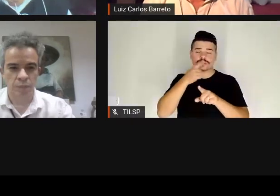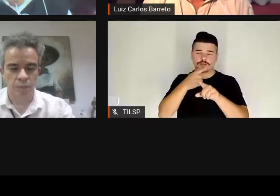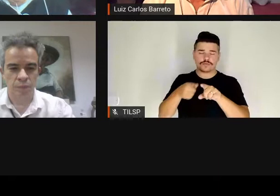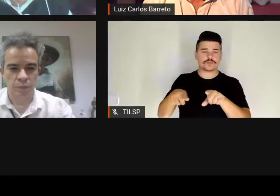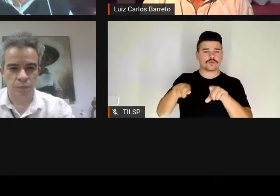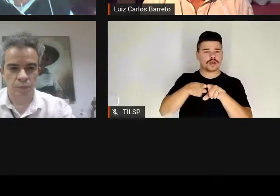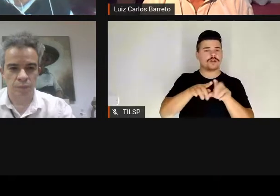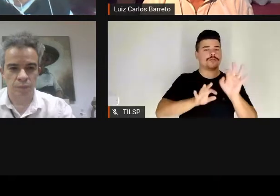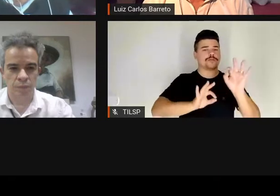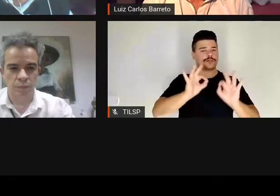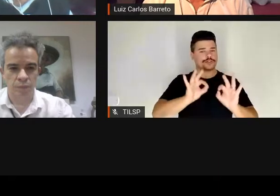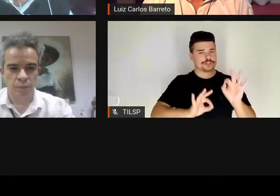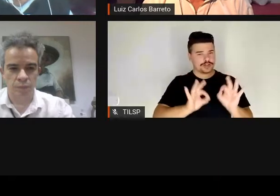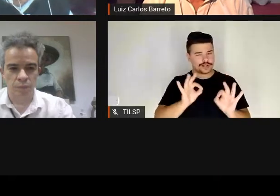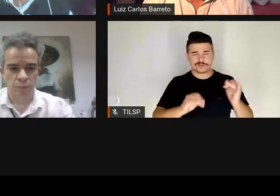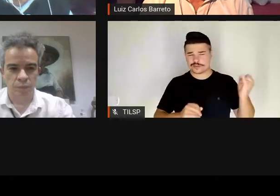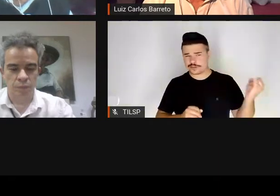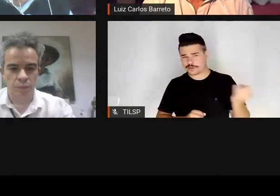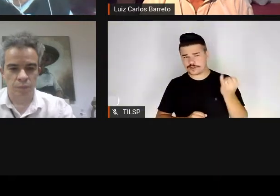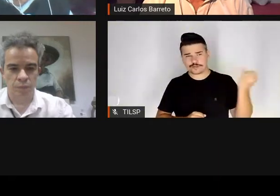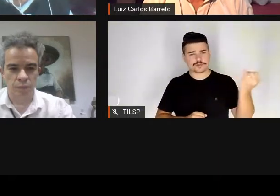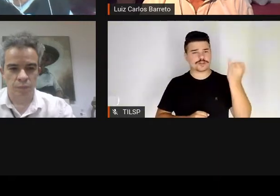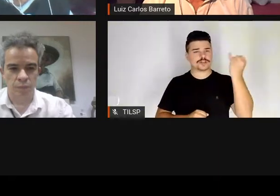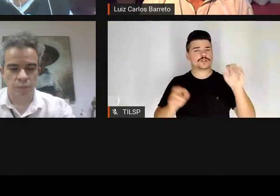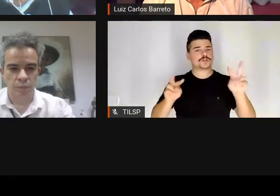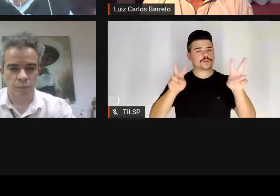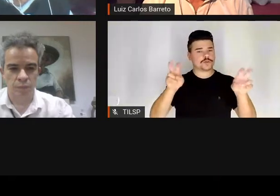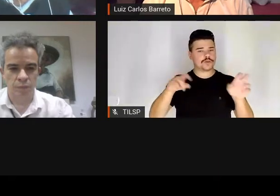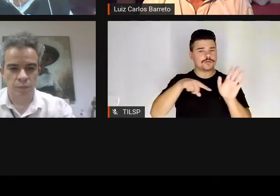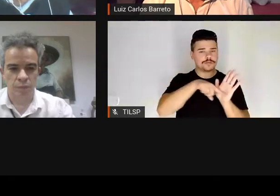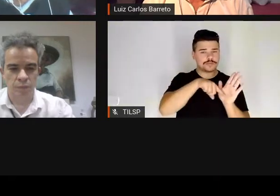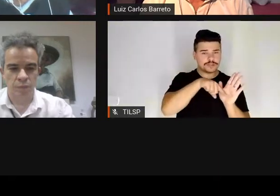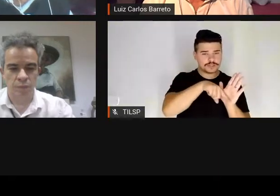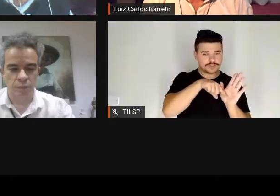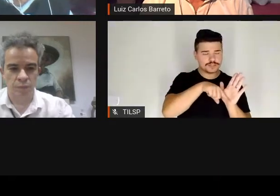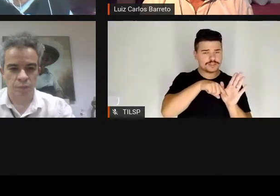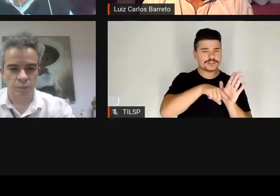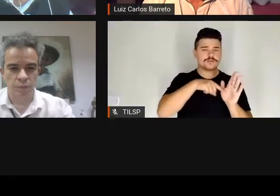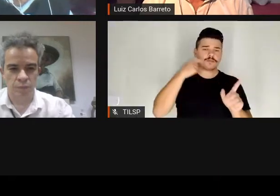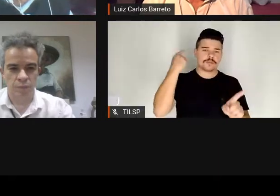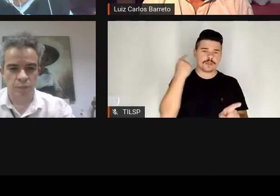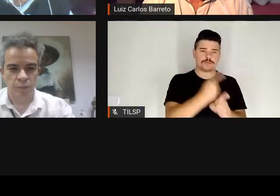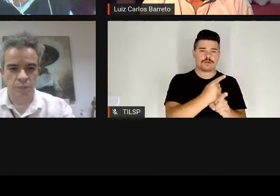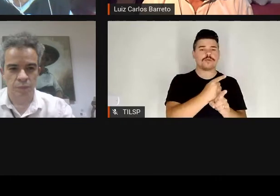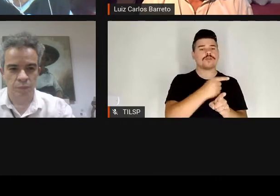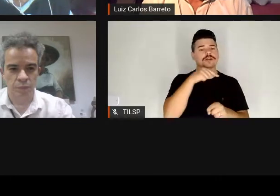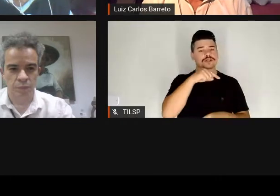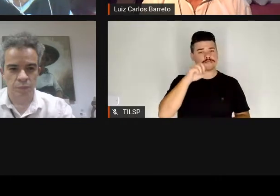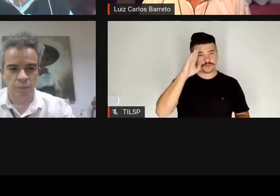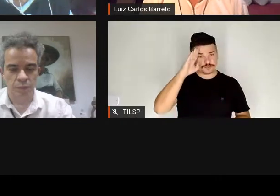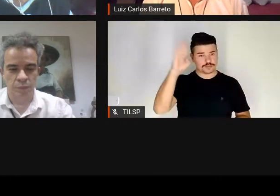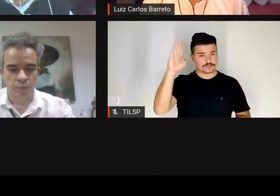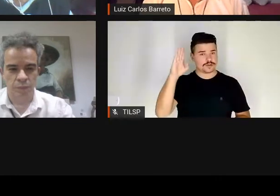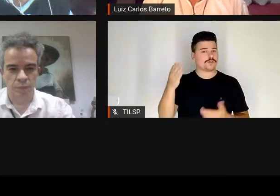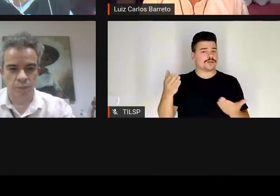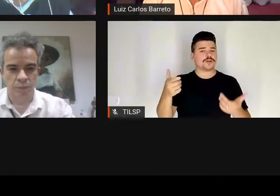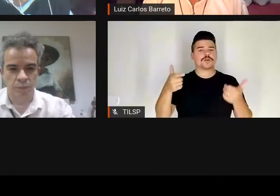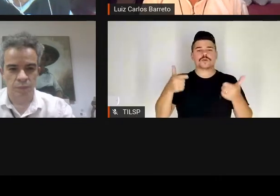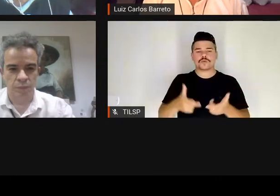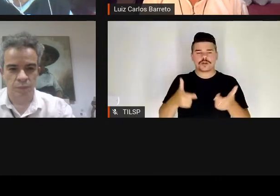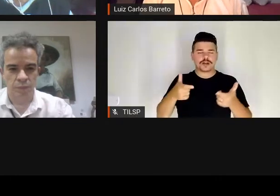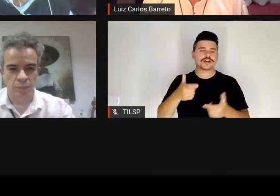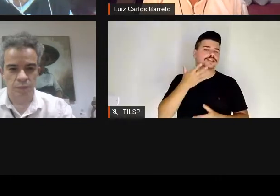projeto importantíssimo de pesquisa às suas raízes, né? Às suas raízes reais, né? Que estão no Ceará, né?